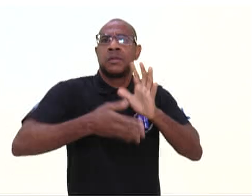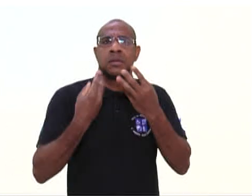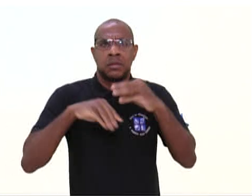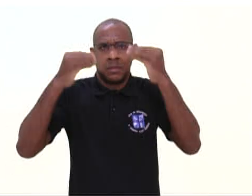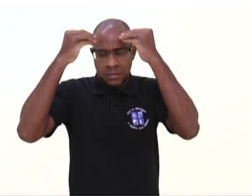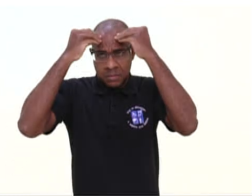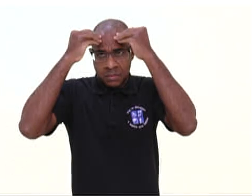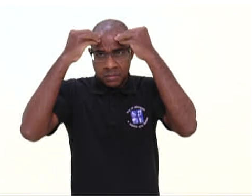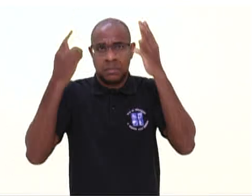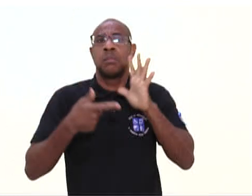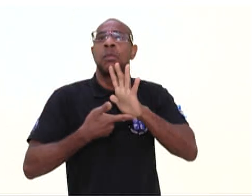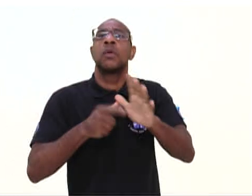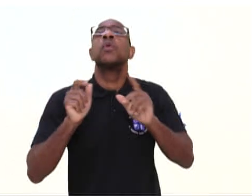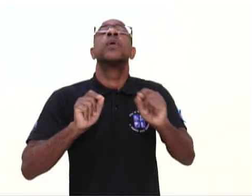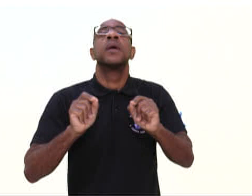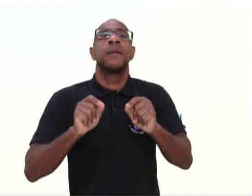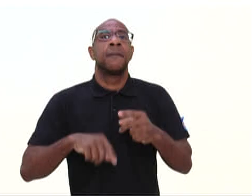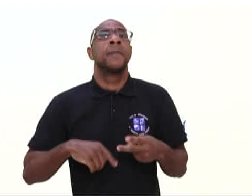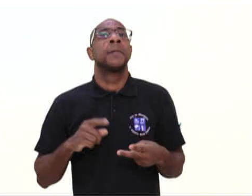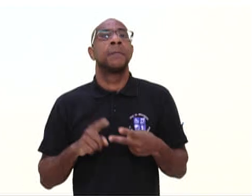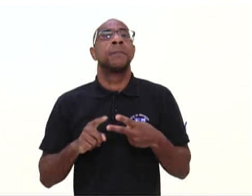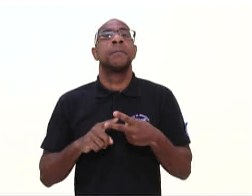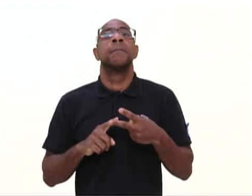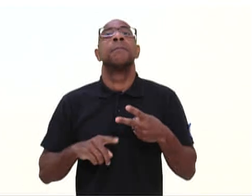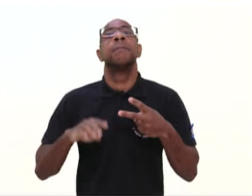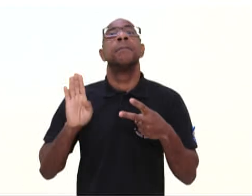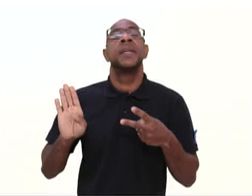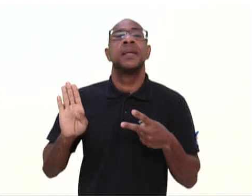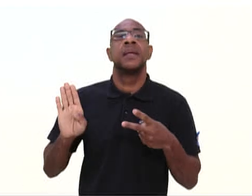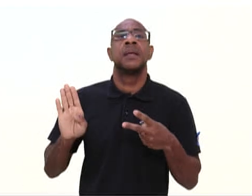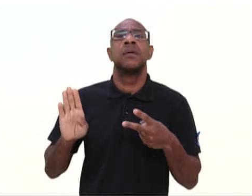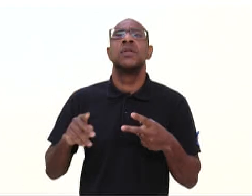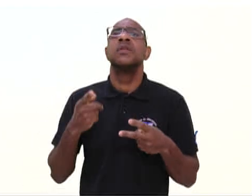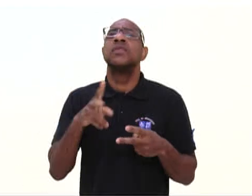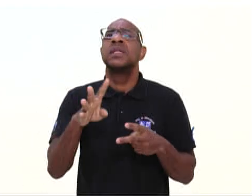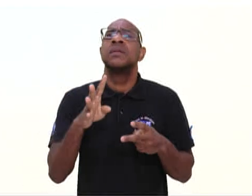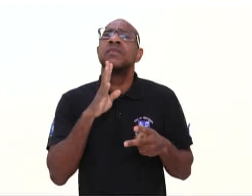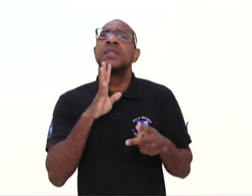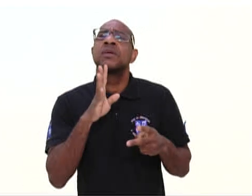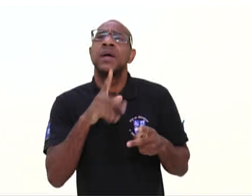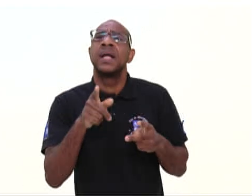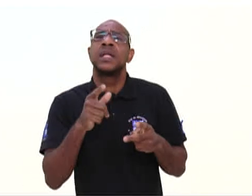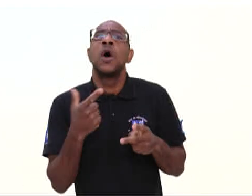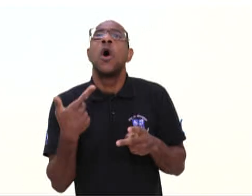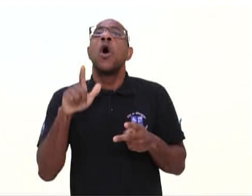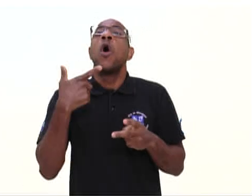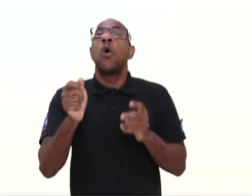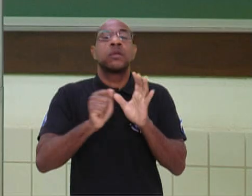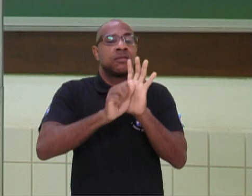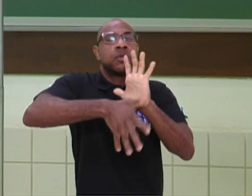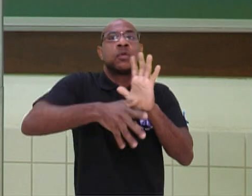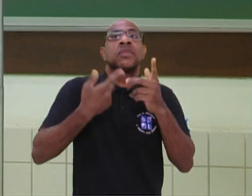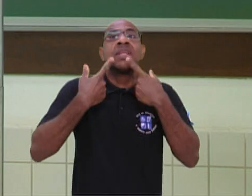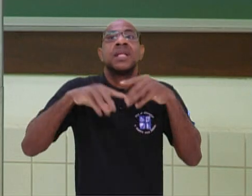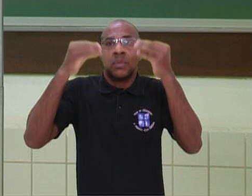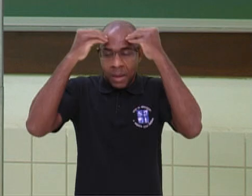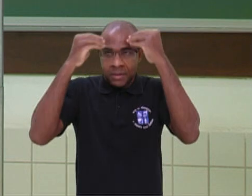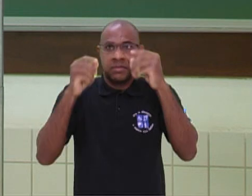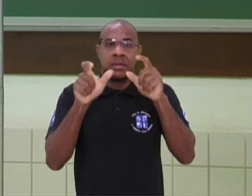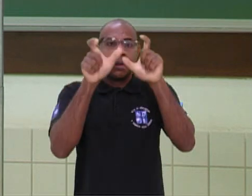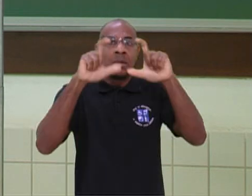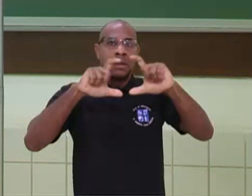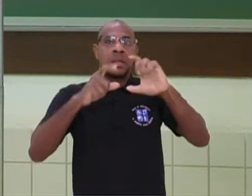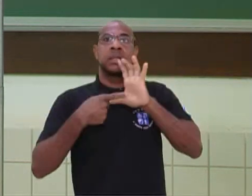a prosopopeia. Letra B. Você reconhece outra figura de linguagem nesta passagem? Novamente, vou deixar com vocês aí